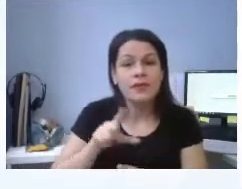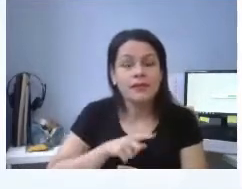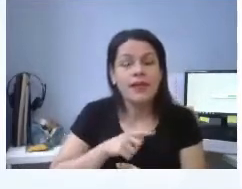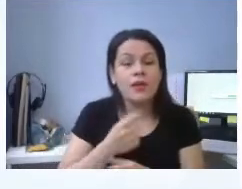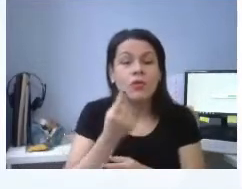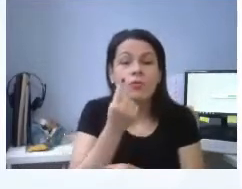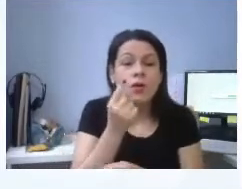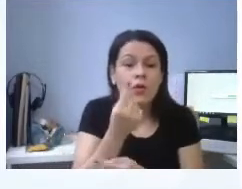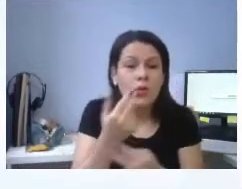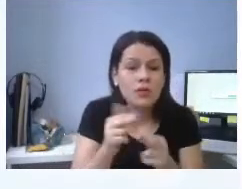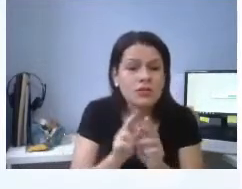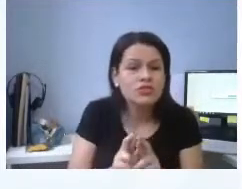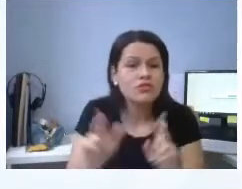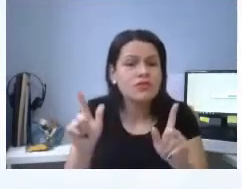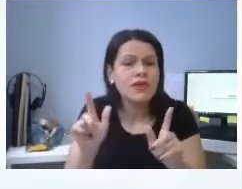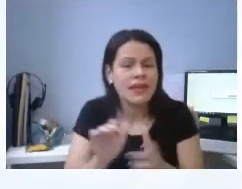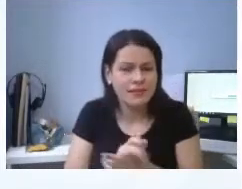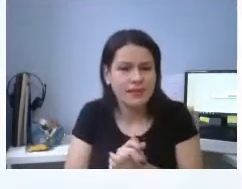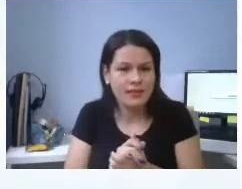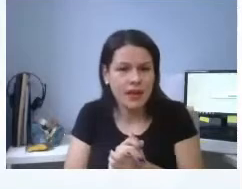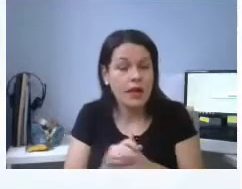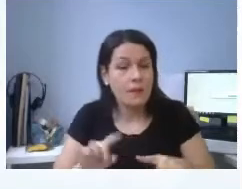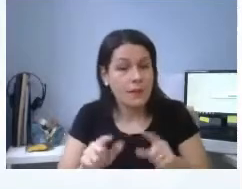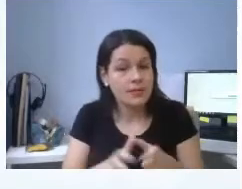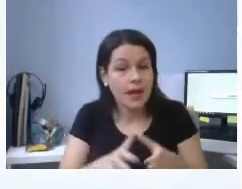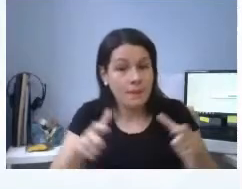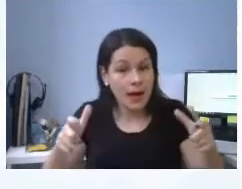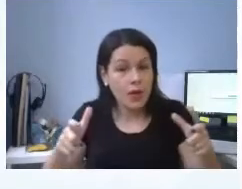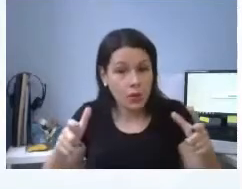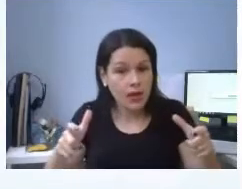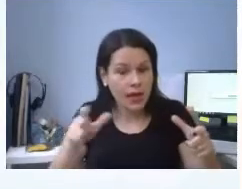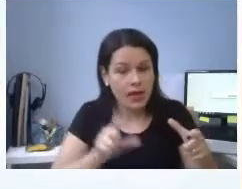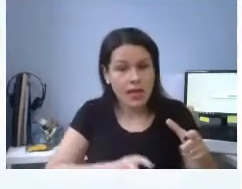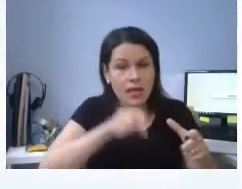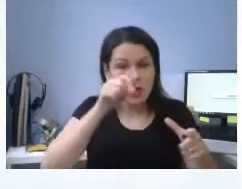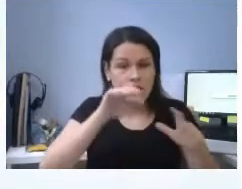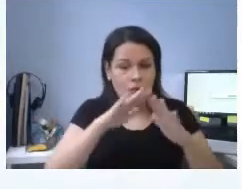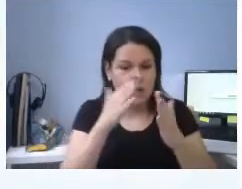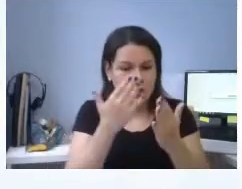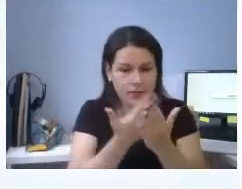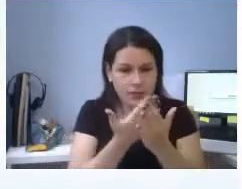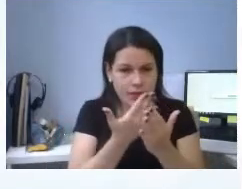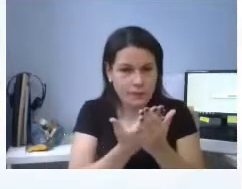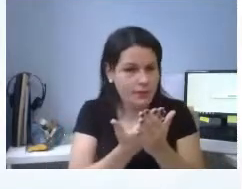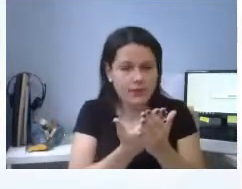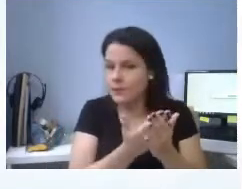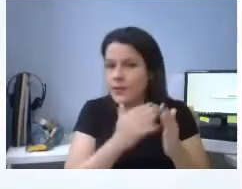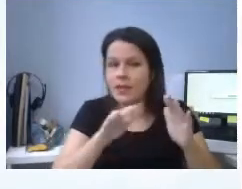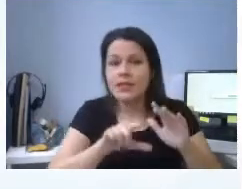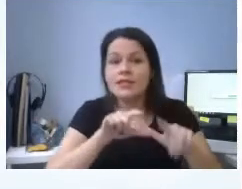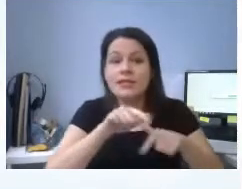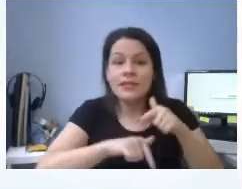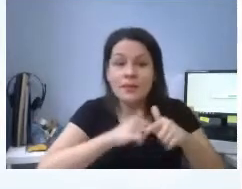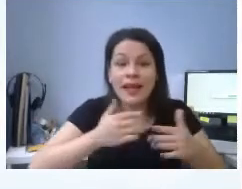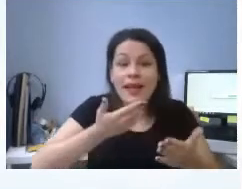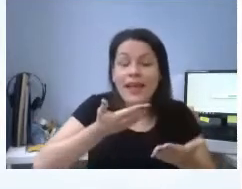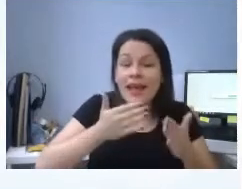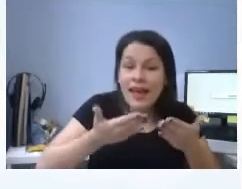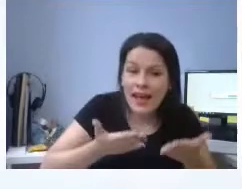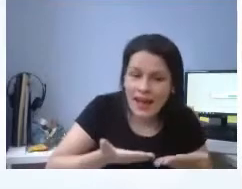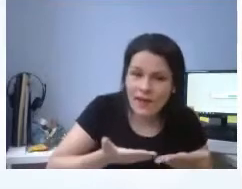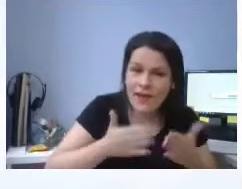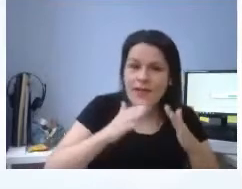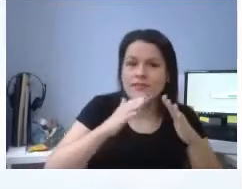gente tem visto em grande parte é que a opção pelo teletrabalho é uma decisão da empresa, como você mesmo disse, doutor, para